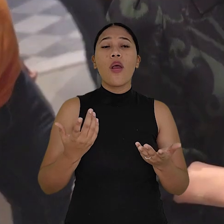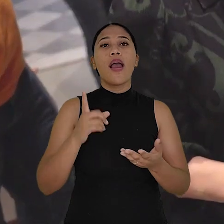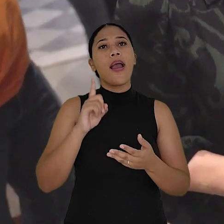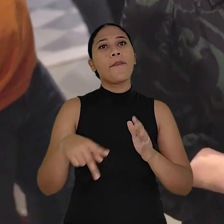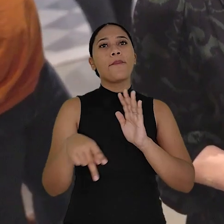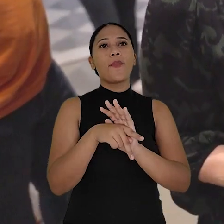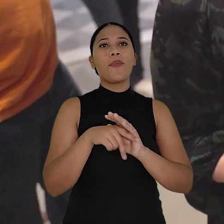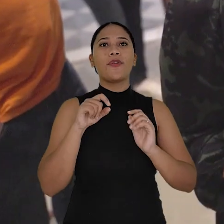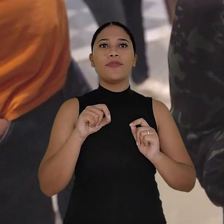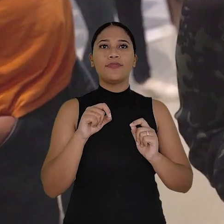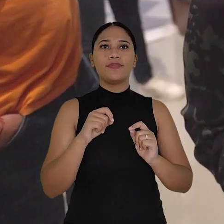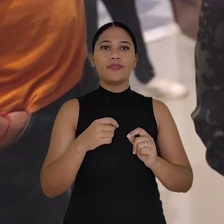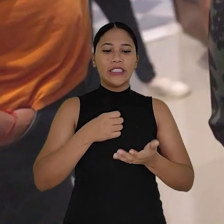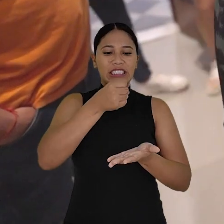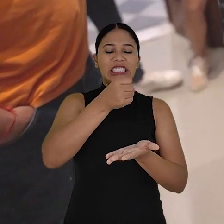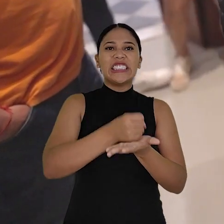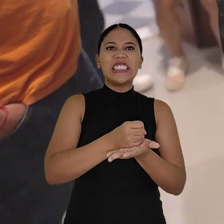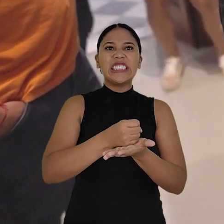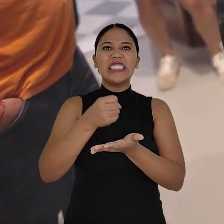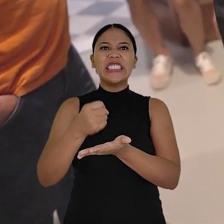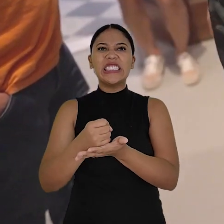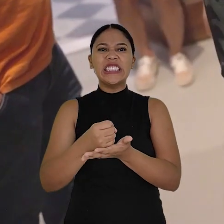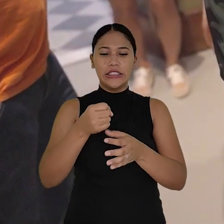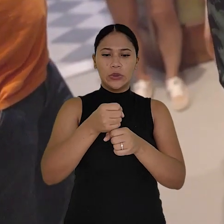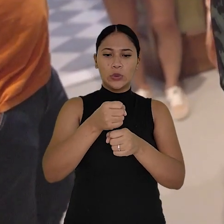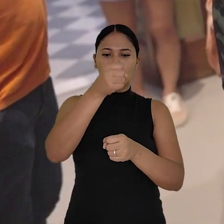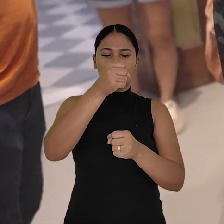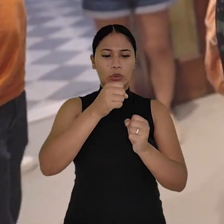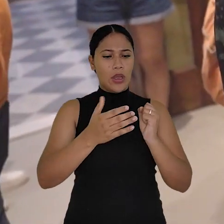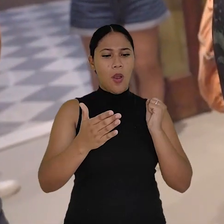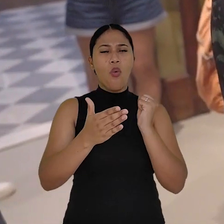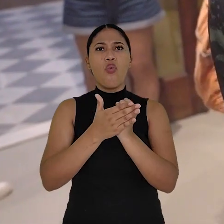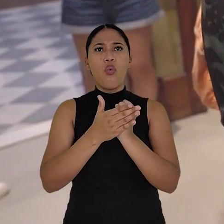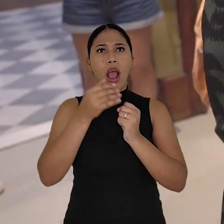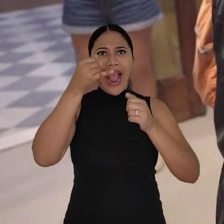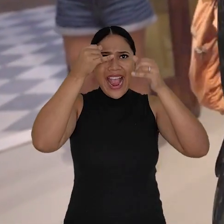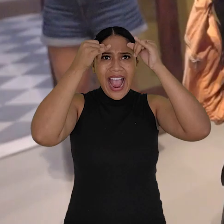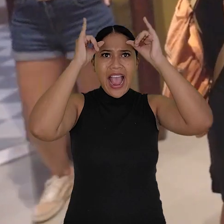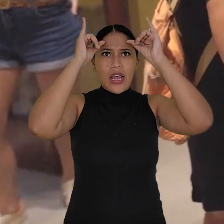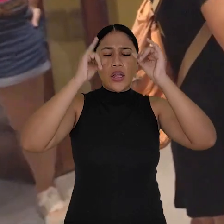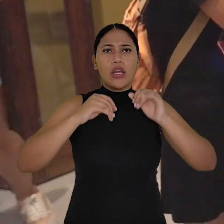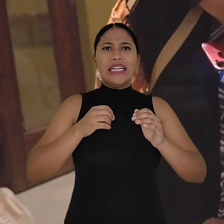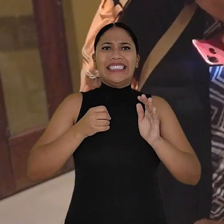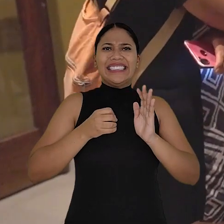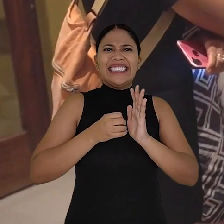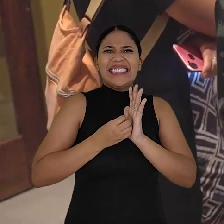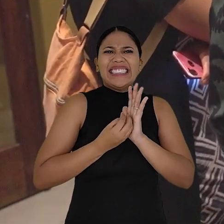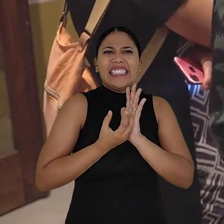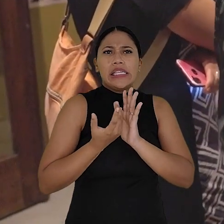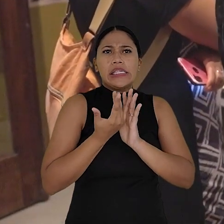ele cria em cima das marcas dos ferros de marcar gado, tá? Que os ferros de